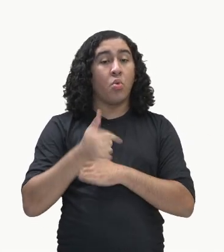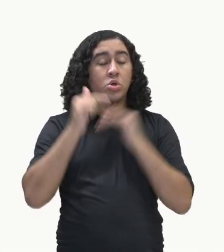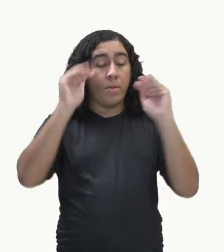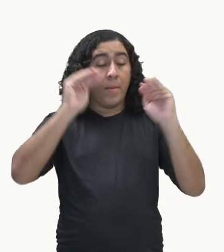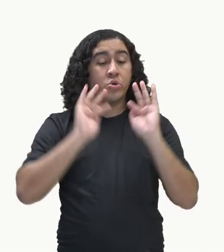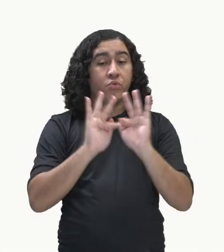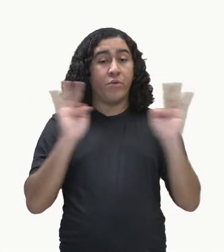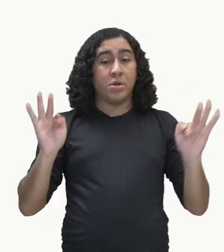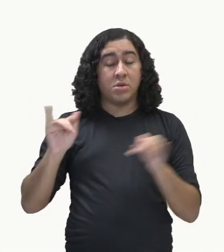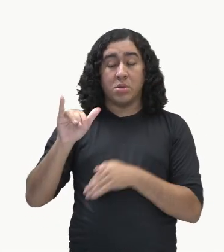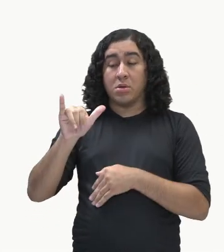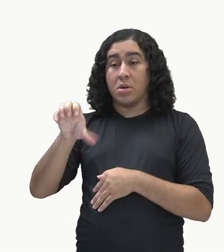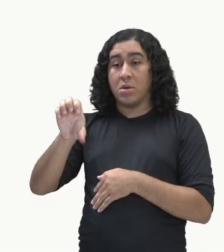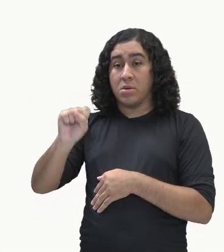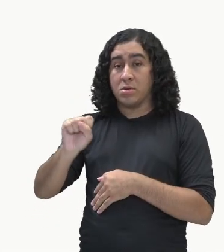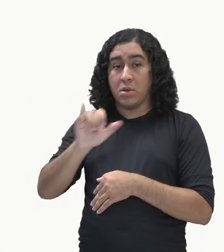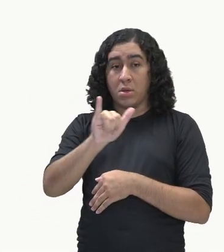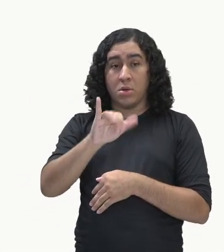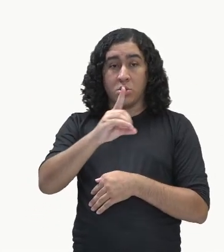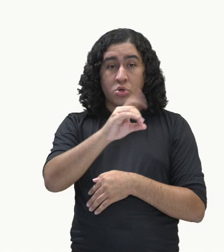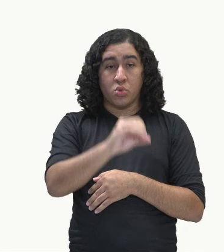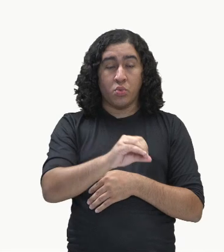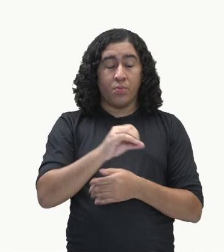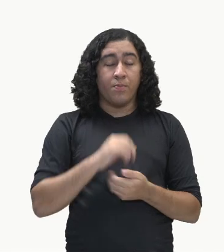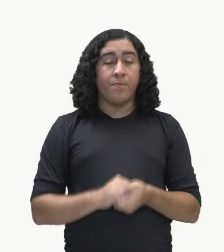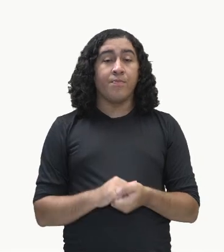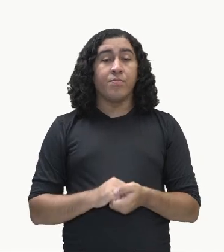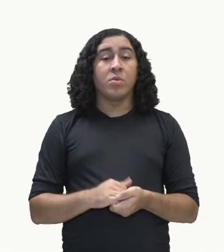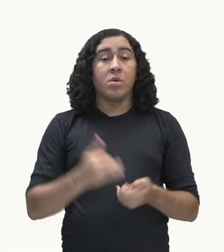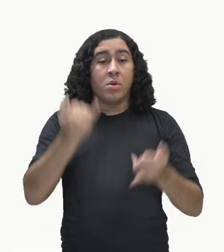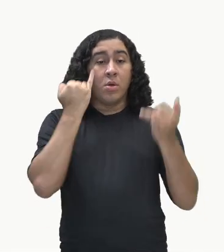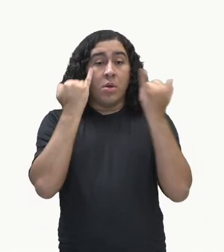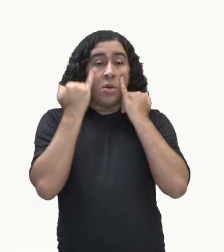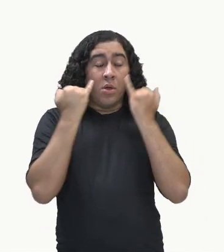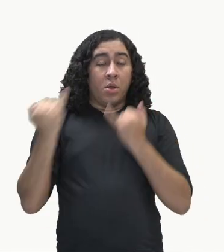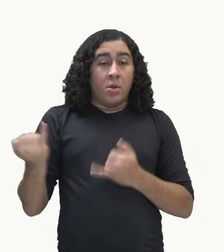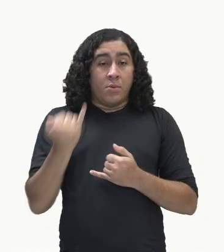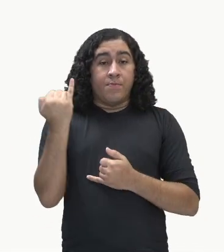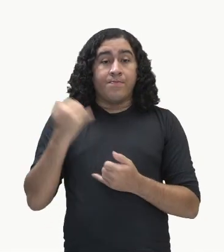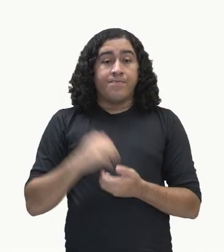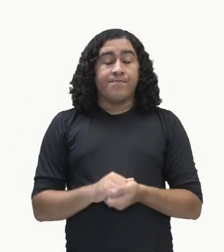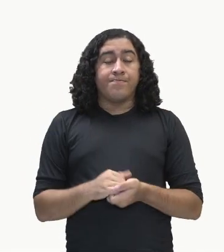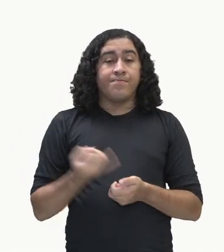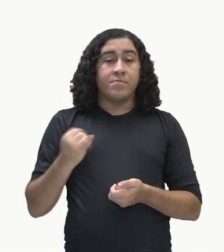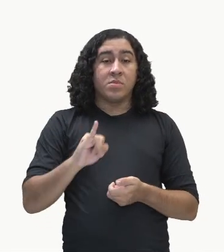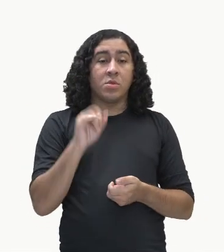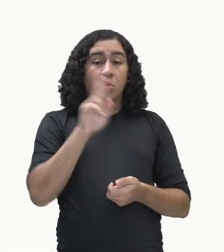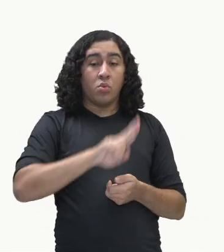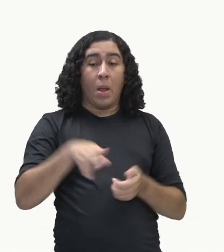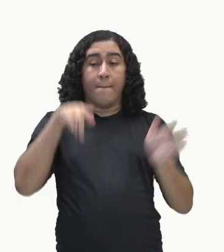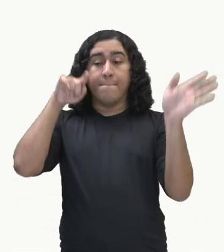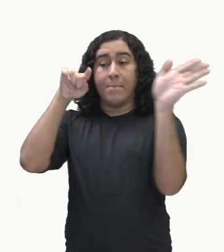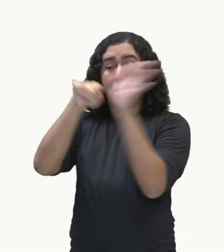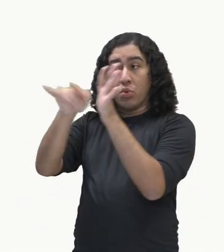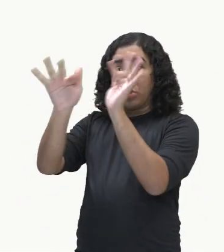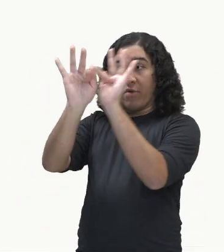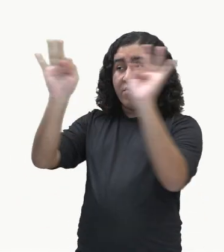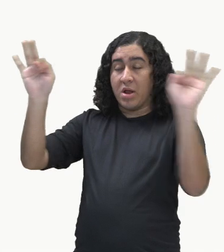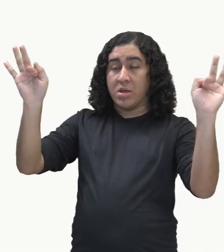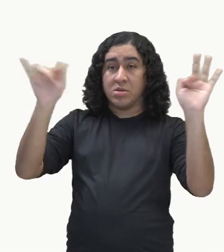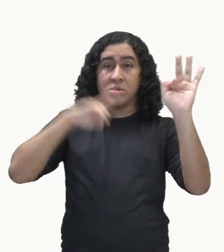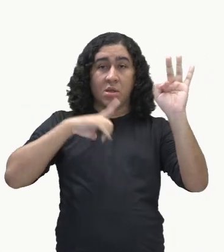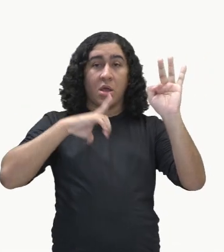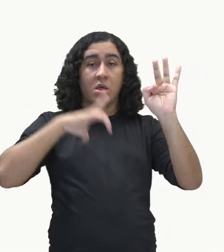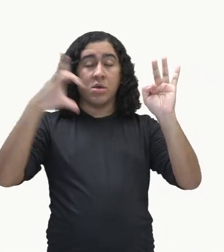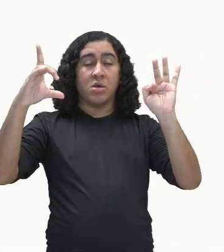do. Yes, I do. Uma informação importante também. Quando eu utilizo na pergunta um verbo auxiliar,